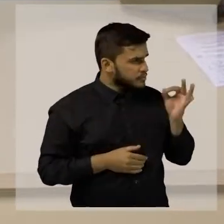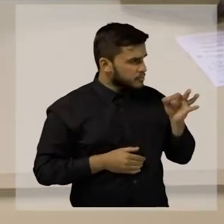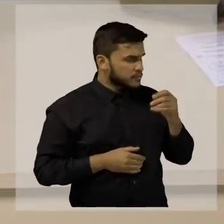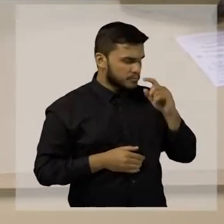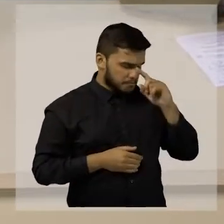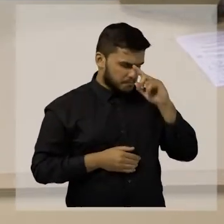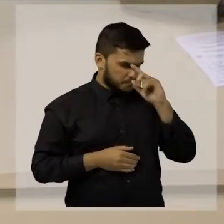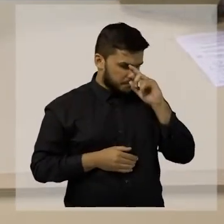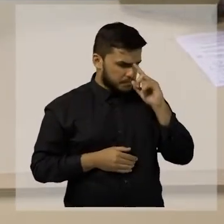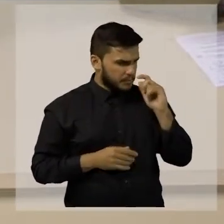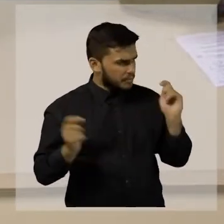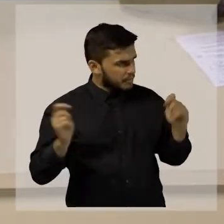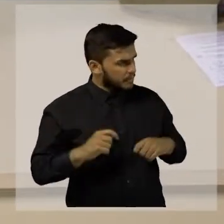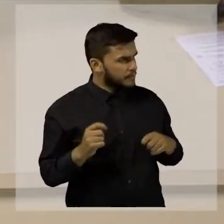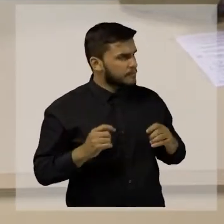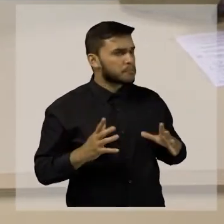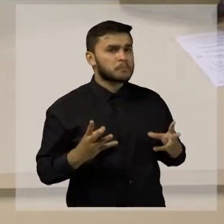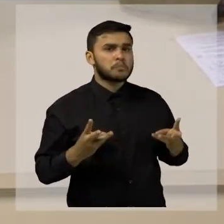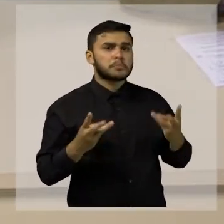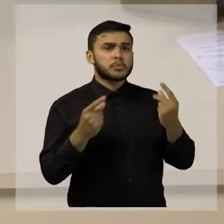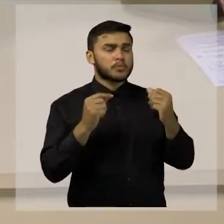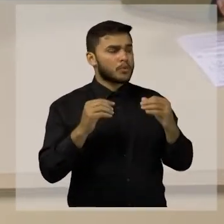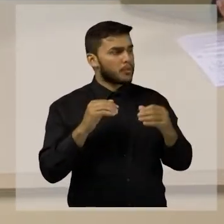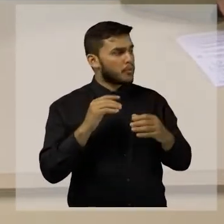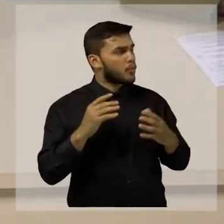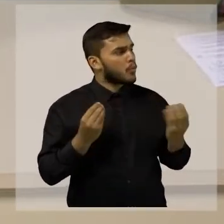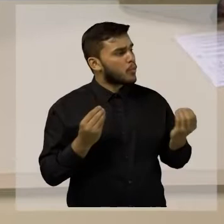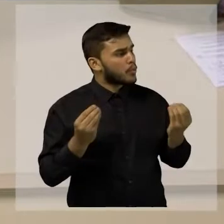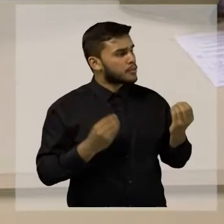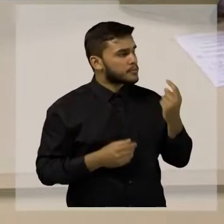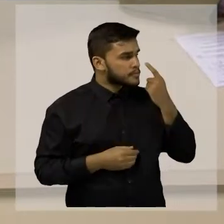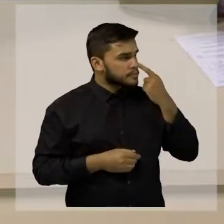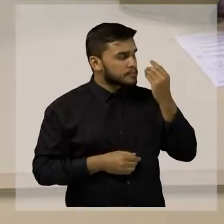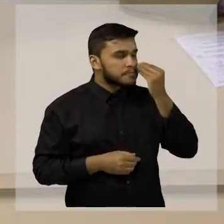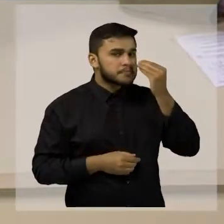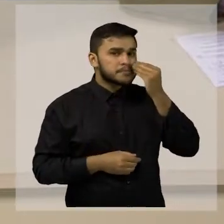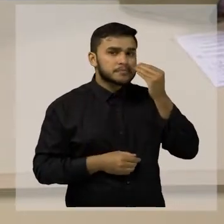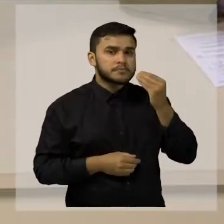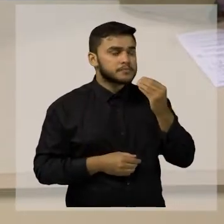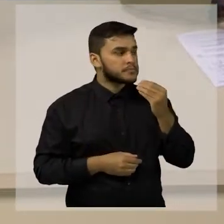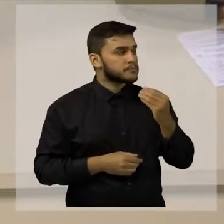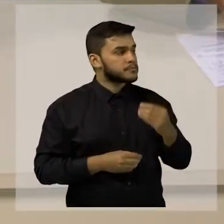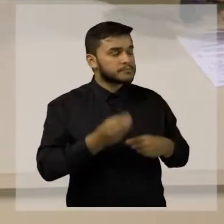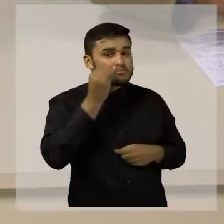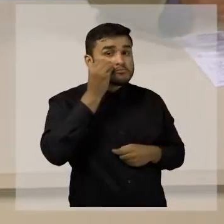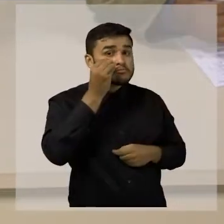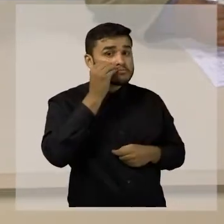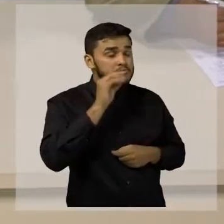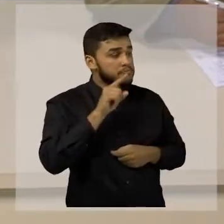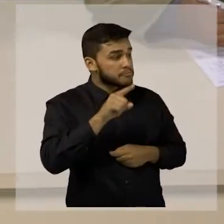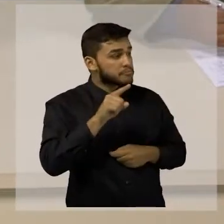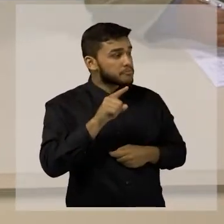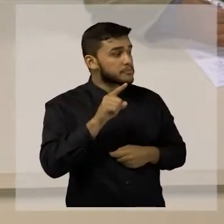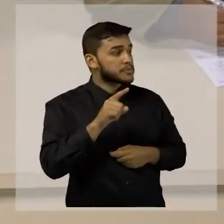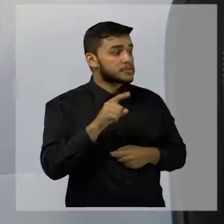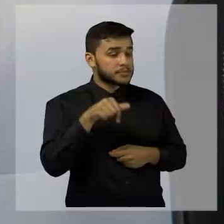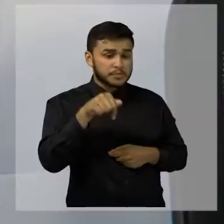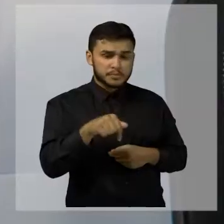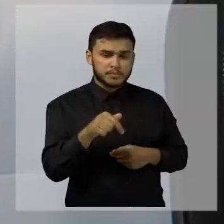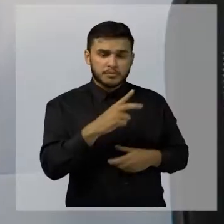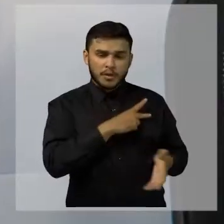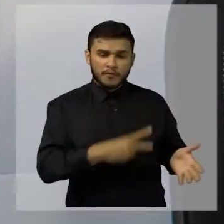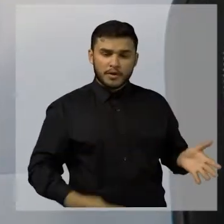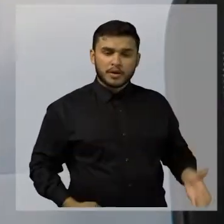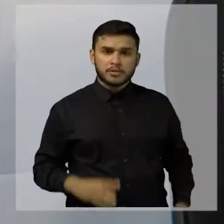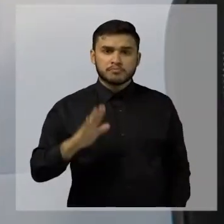votos para tentar a cadeira na Câmara? Rapaz, eu vou A lhe gente dizer. tem visto aí um movimento bem interessante